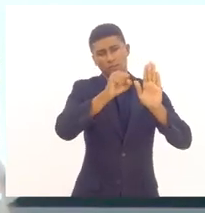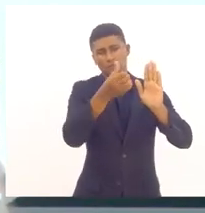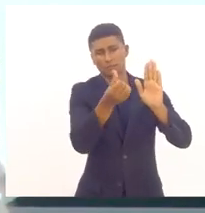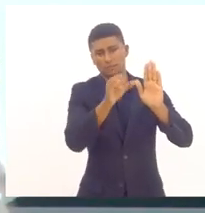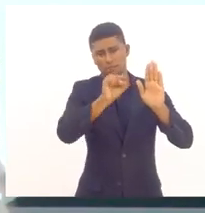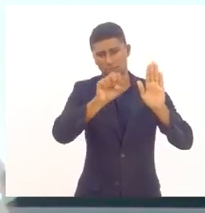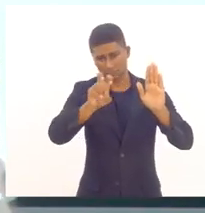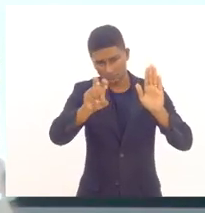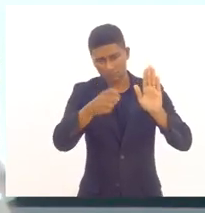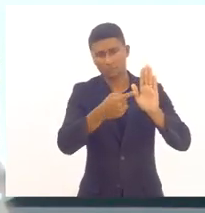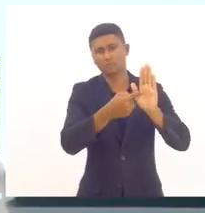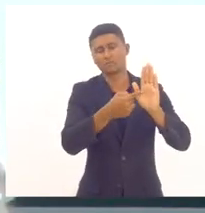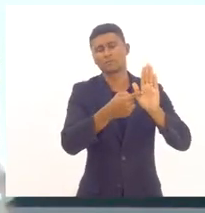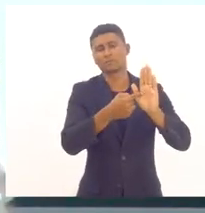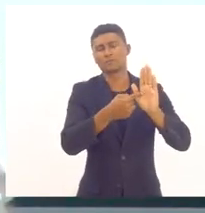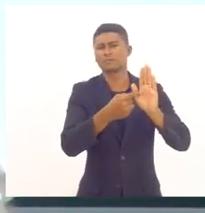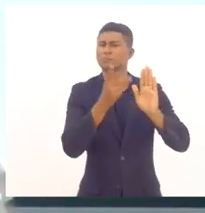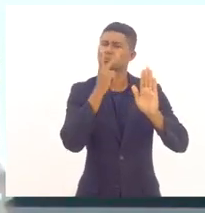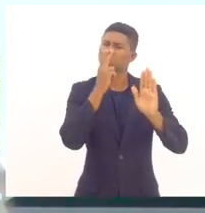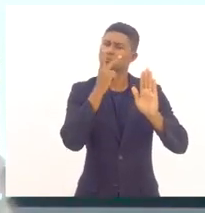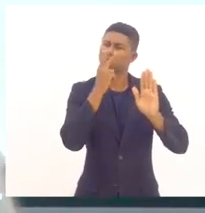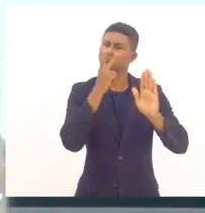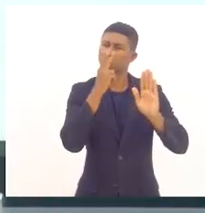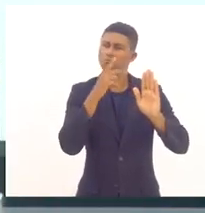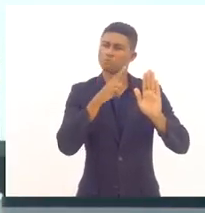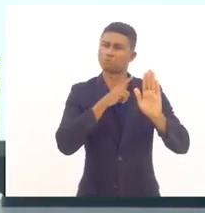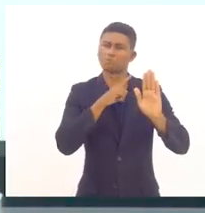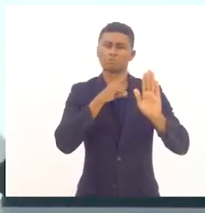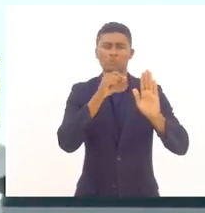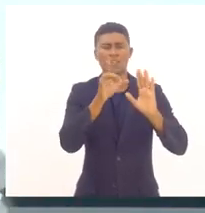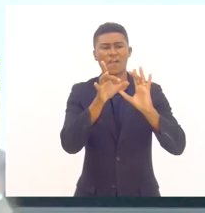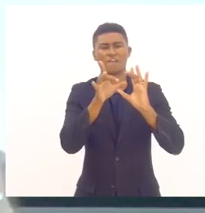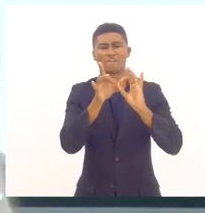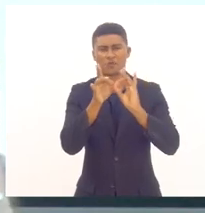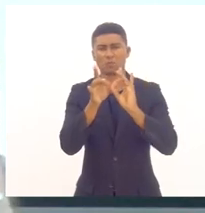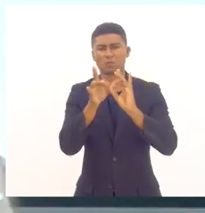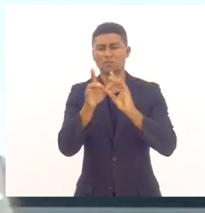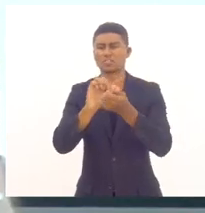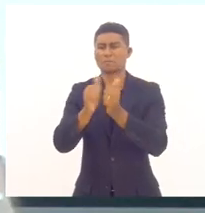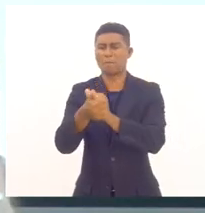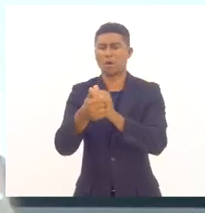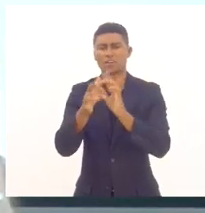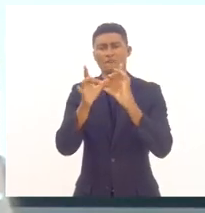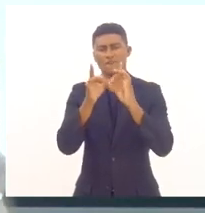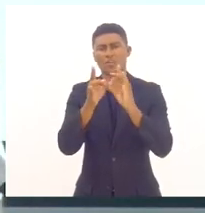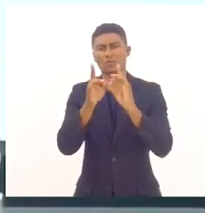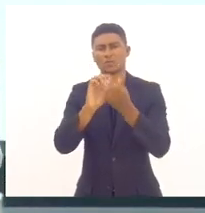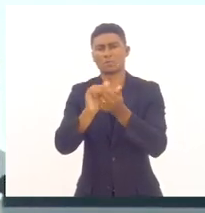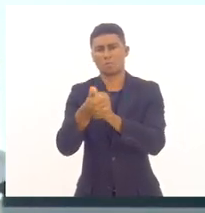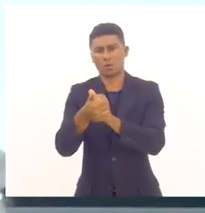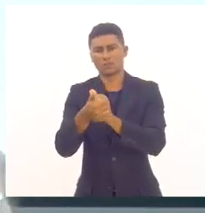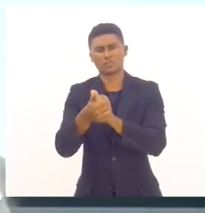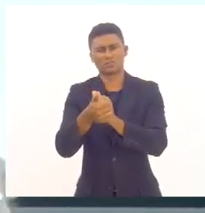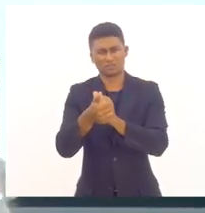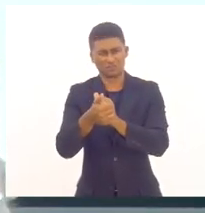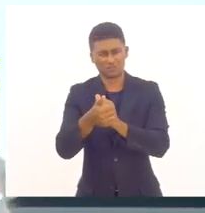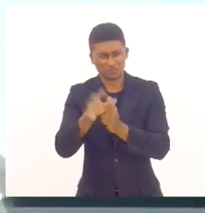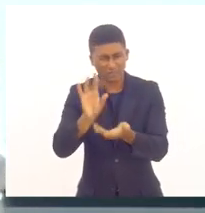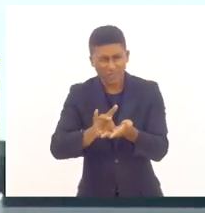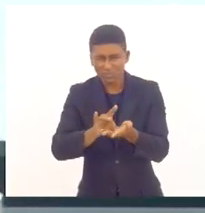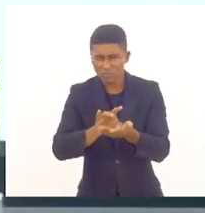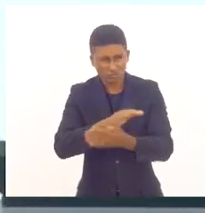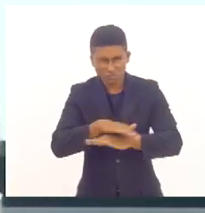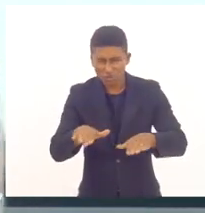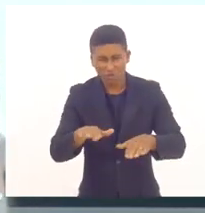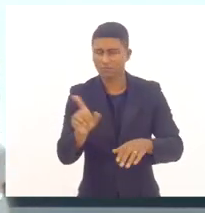8.685 ela tem o vício de vincular só ao esporte, ao desporto, que é uma inverdade, porque